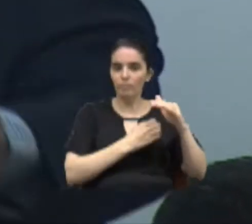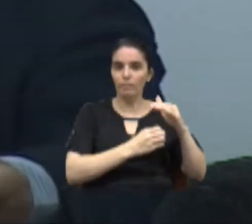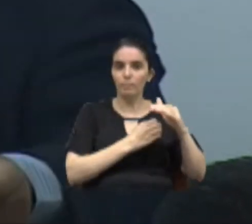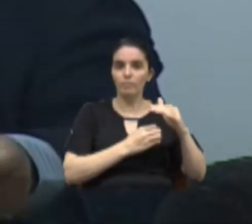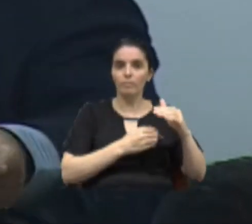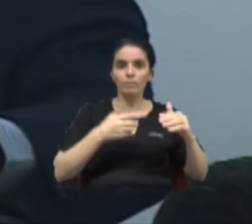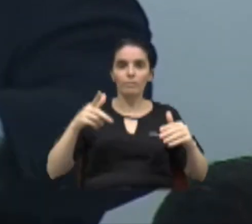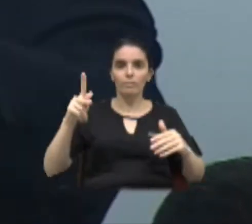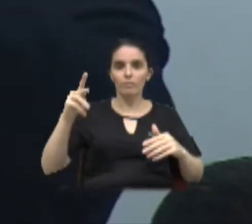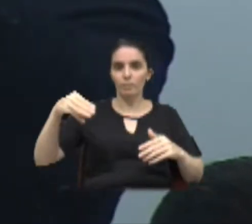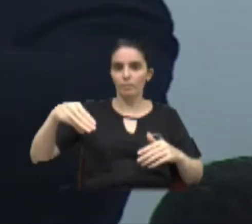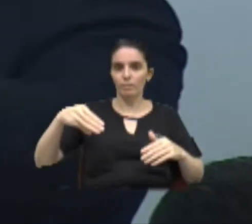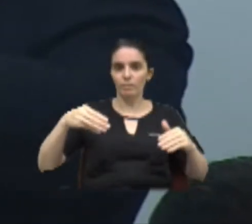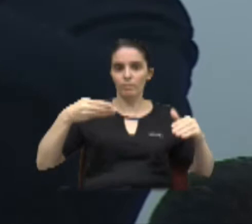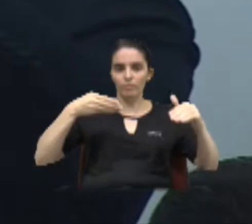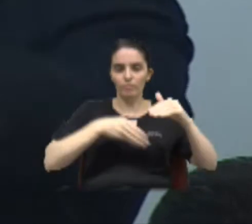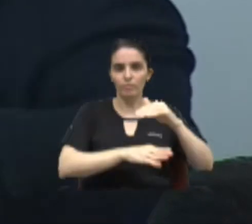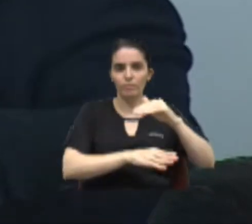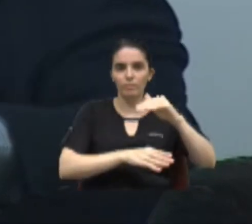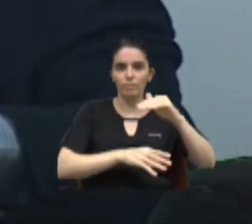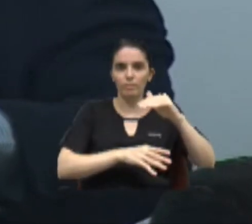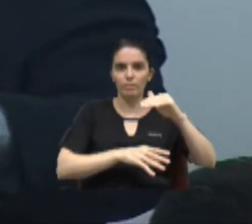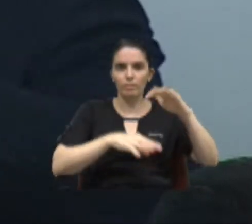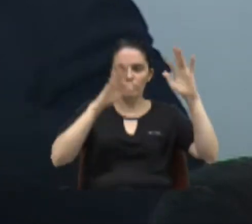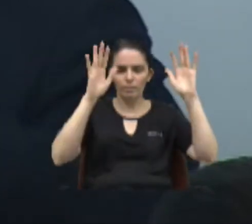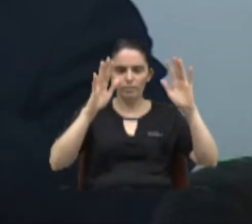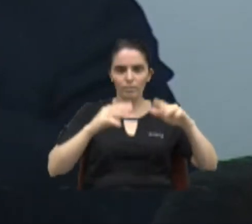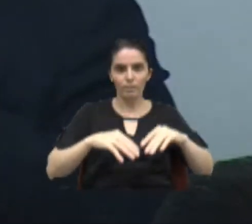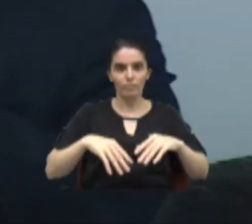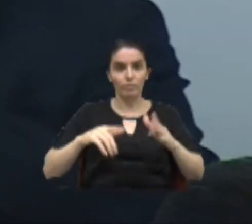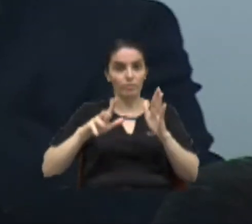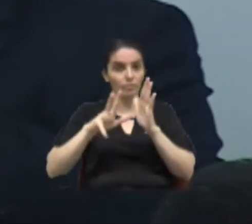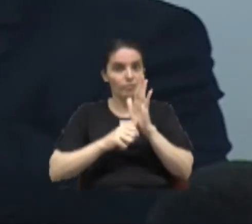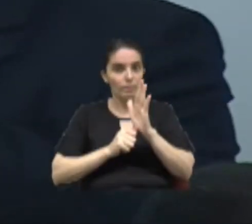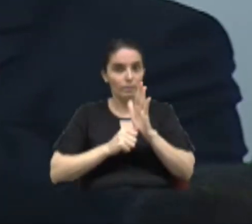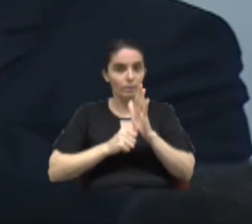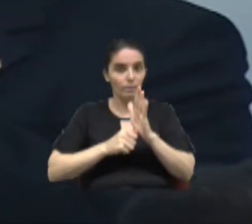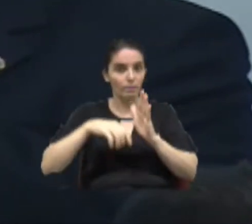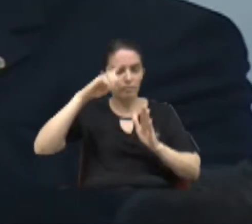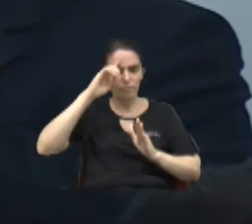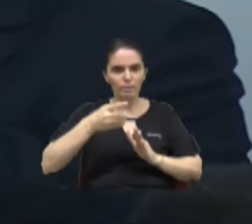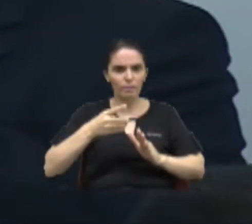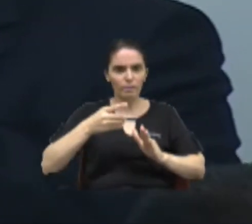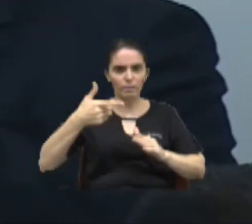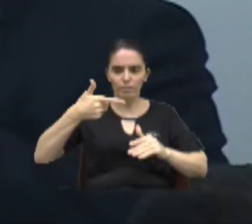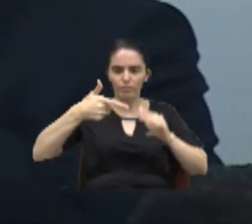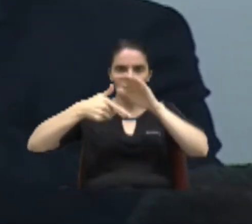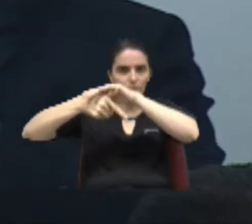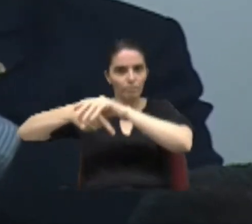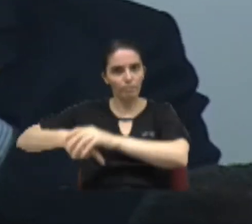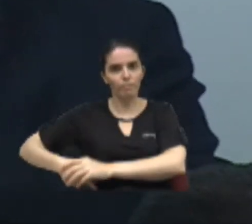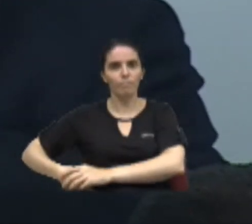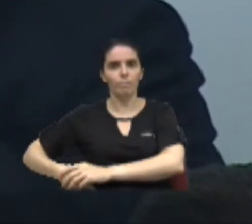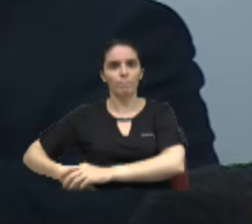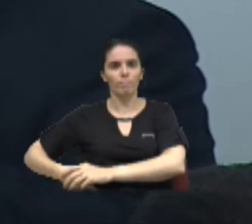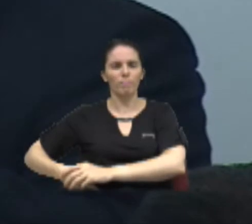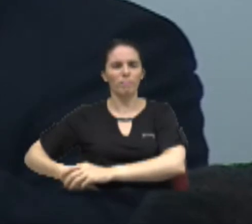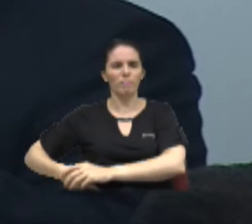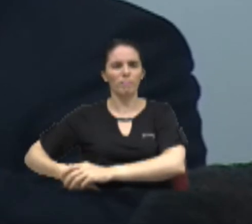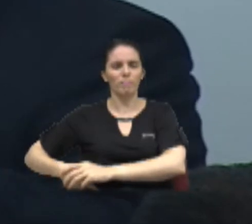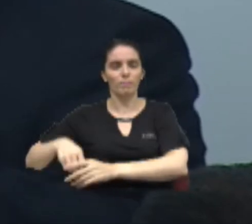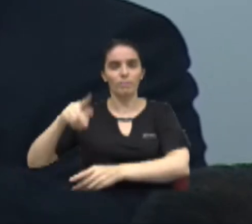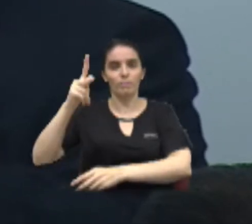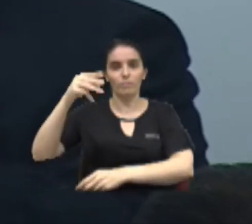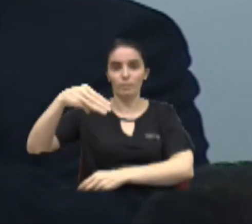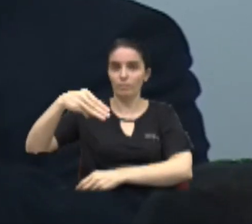na mão, ele disse: abaixa a arma, abaixa a arma, abaixa a arma. Então eu vou matar todos os